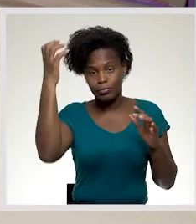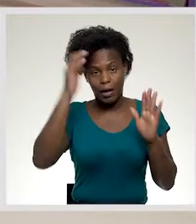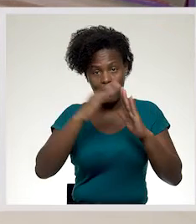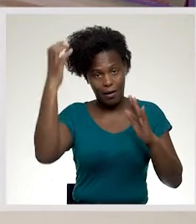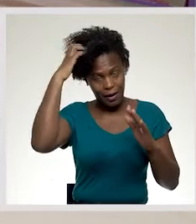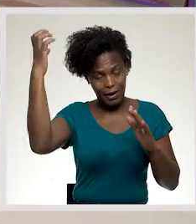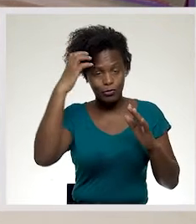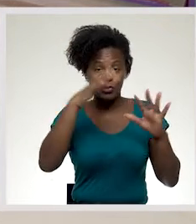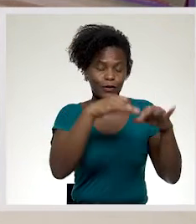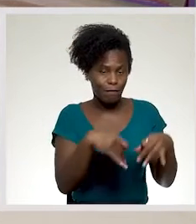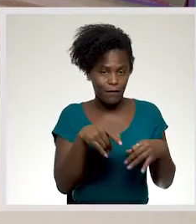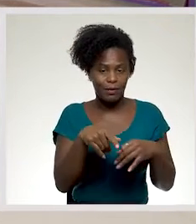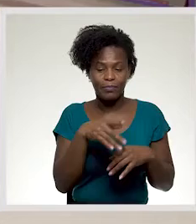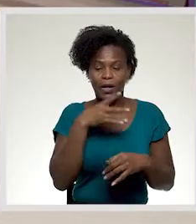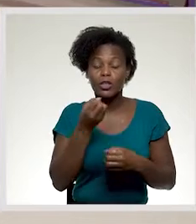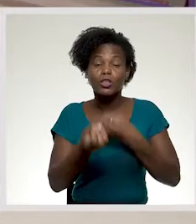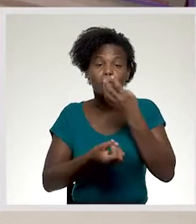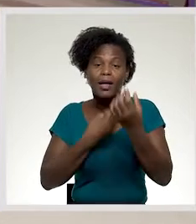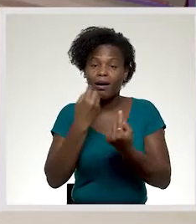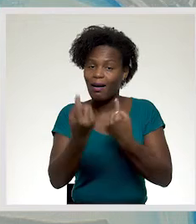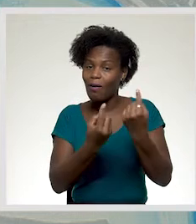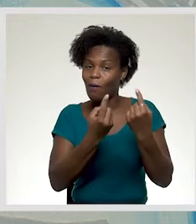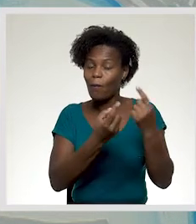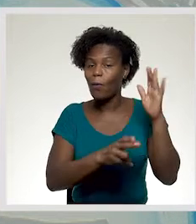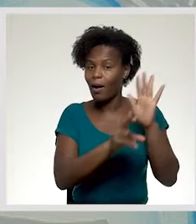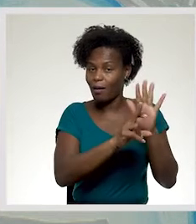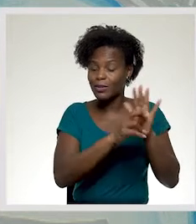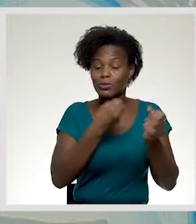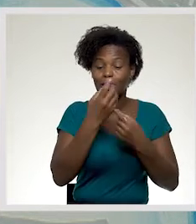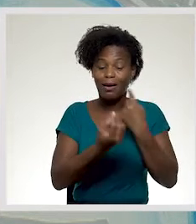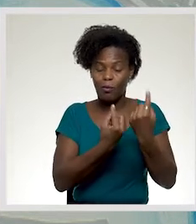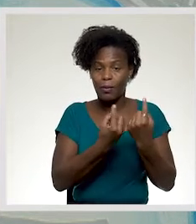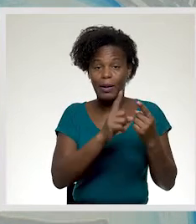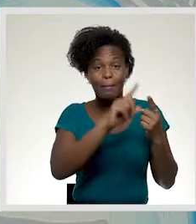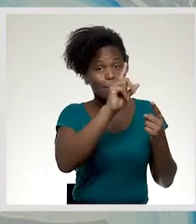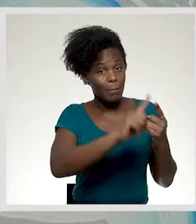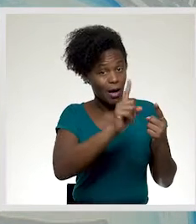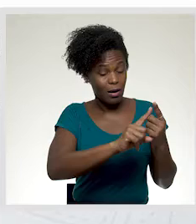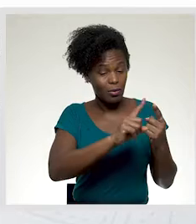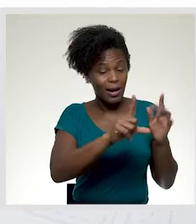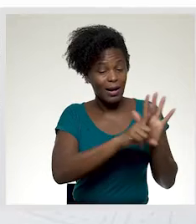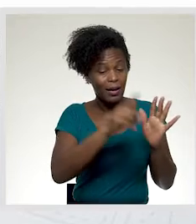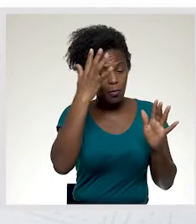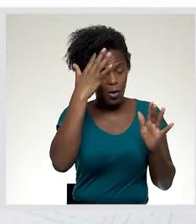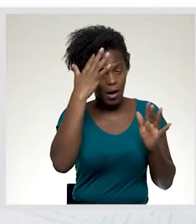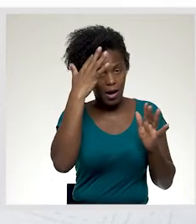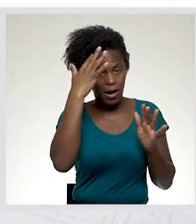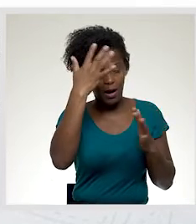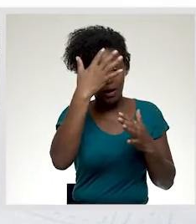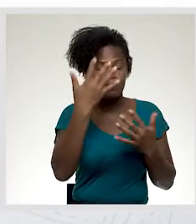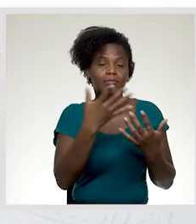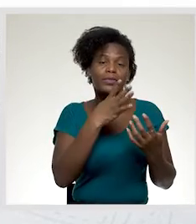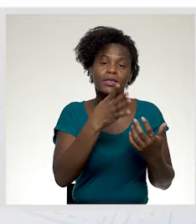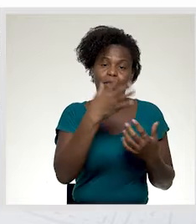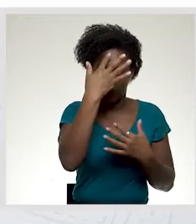à explicação de cada uma dessas máximas. A primeira fórmula da lei moral: age segundo uma